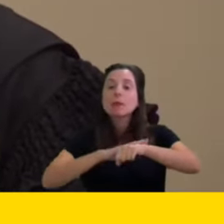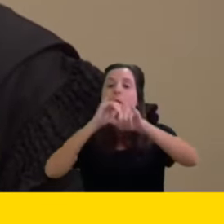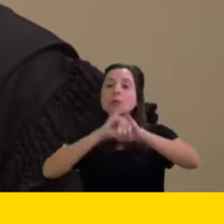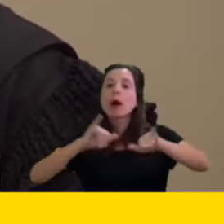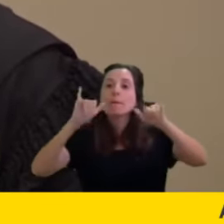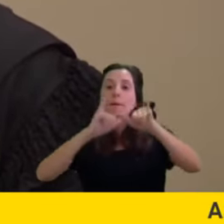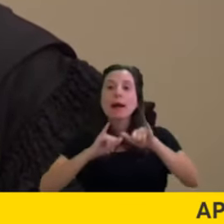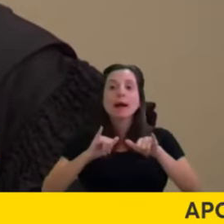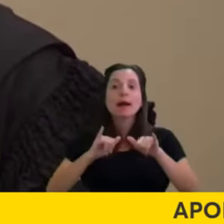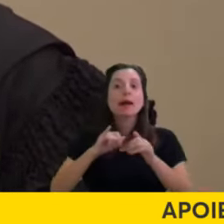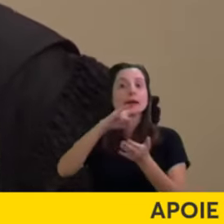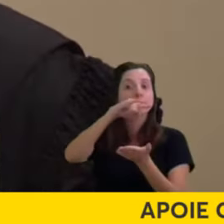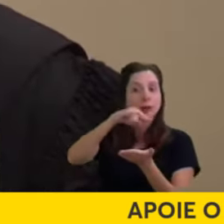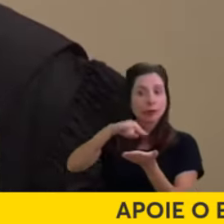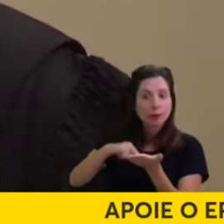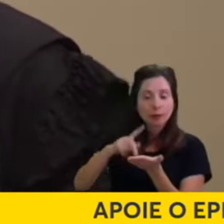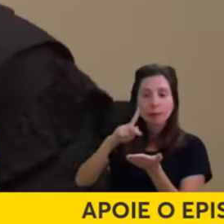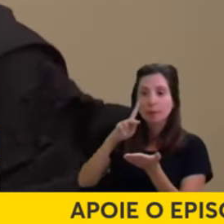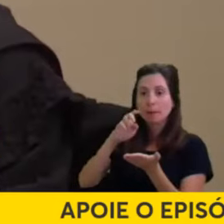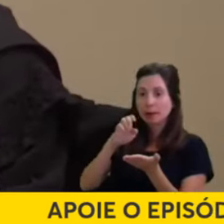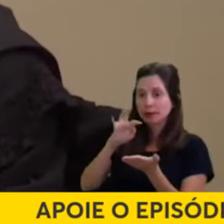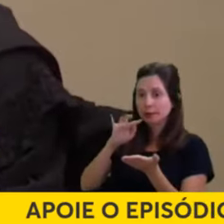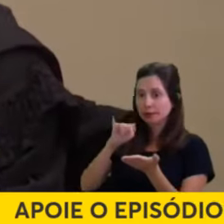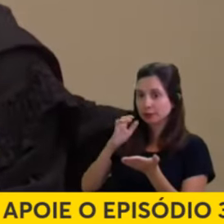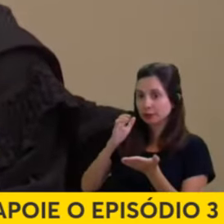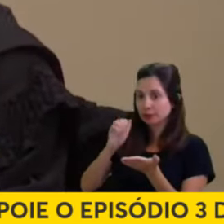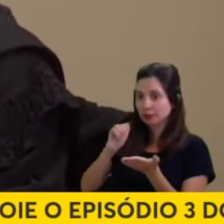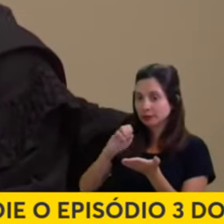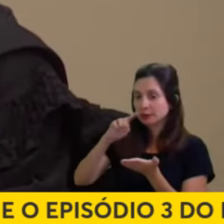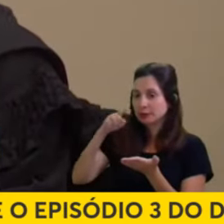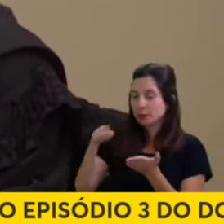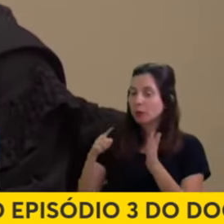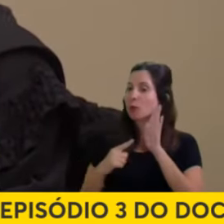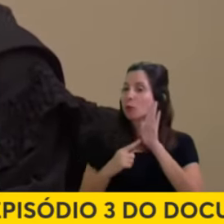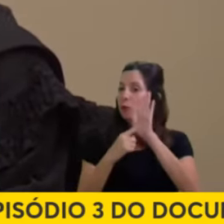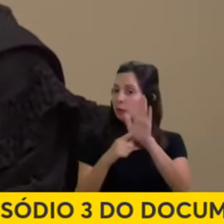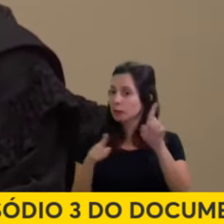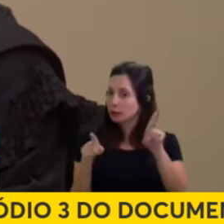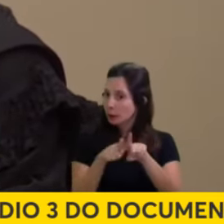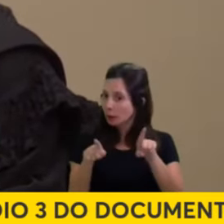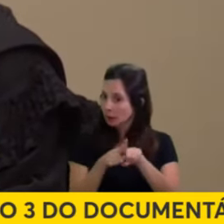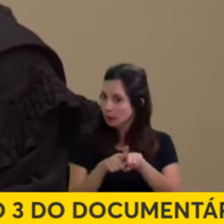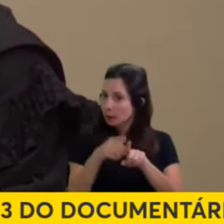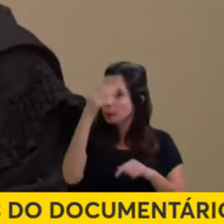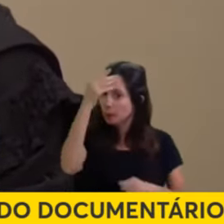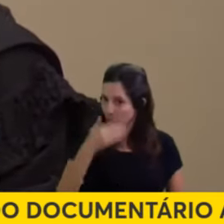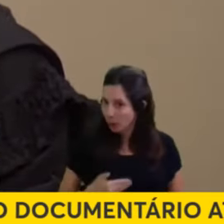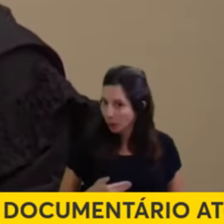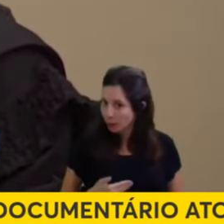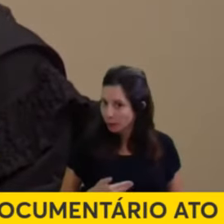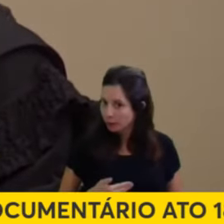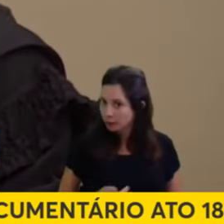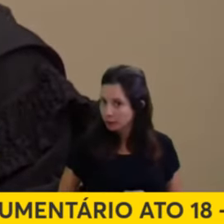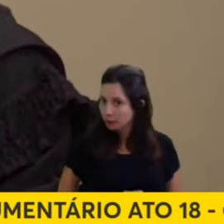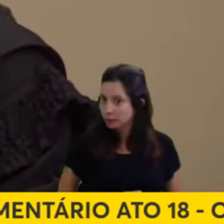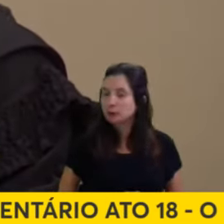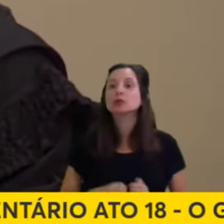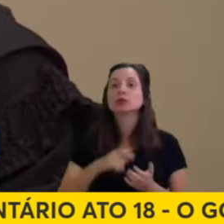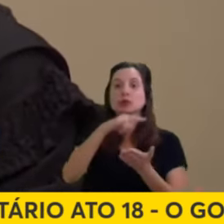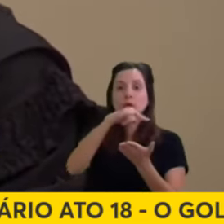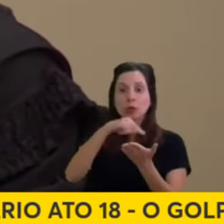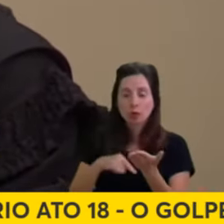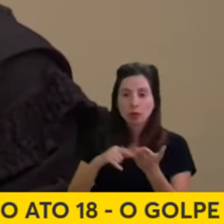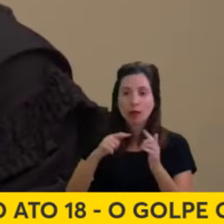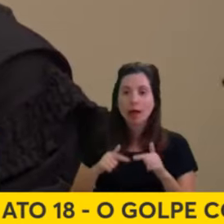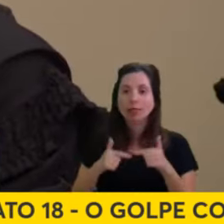sobre afiliação de partid área de luí Felipe Cunha demonstrado também pela prova documental a atuação dos dois